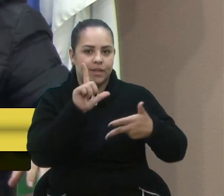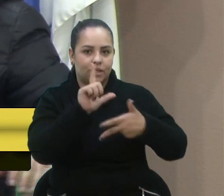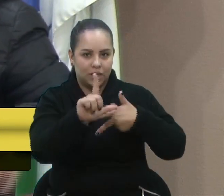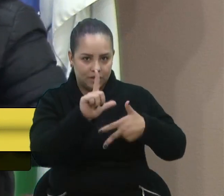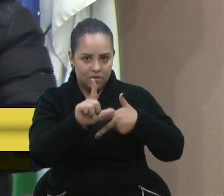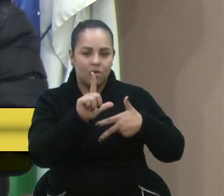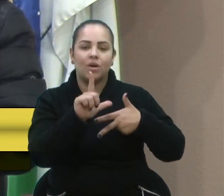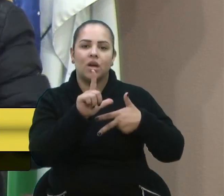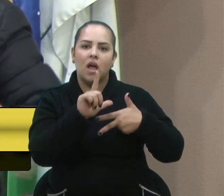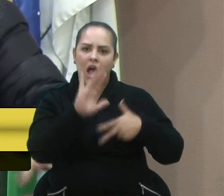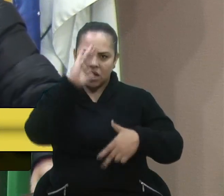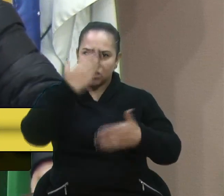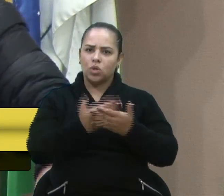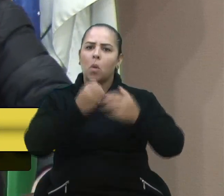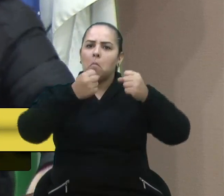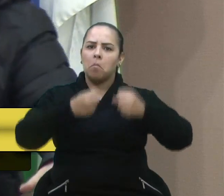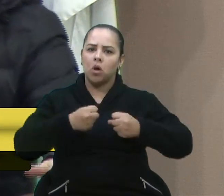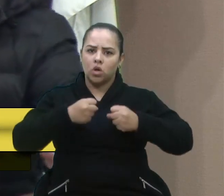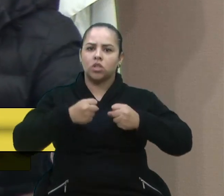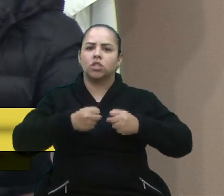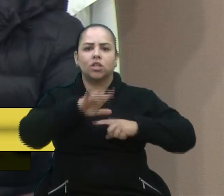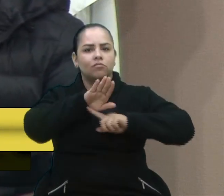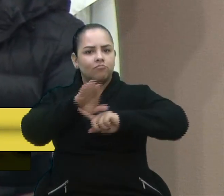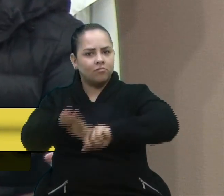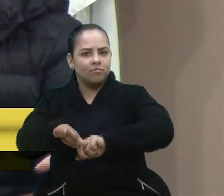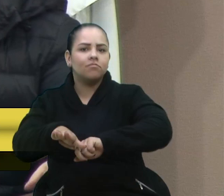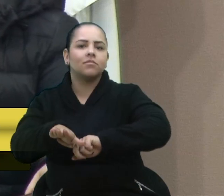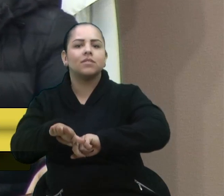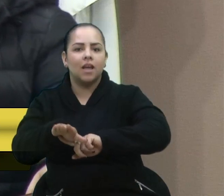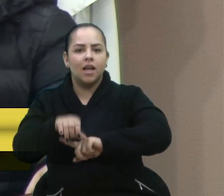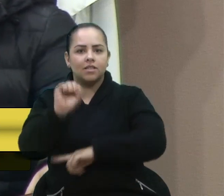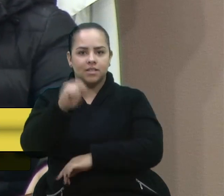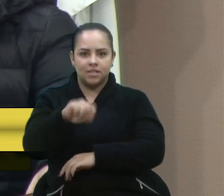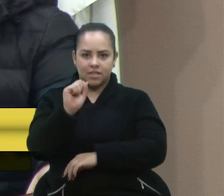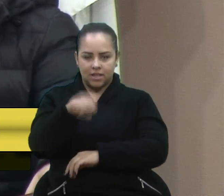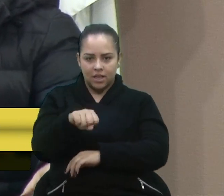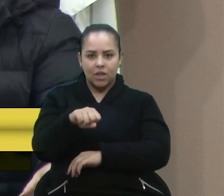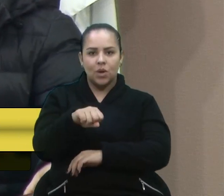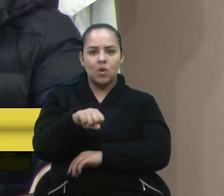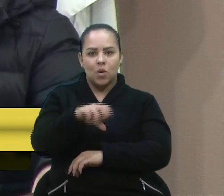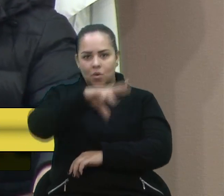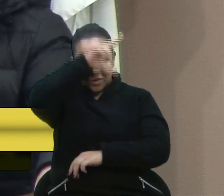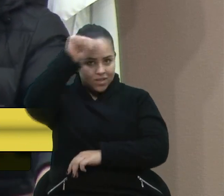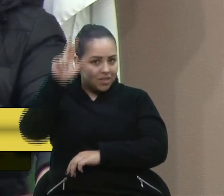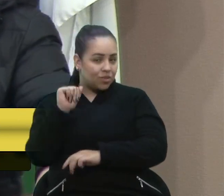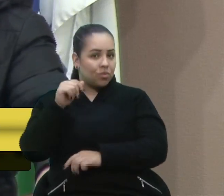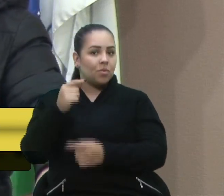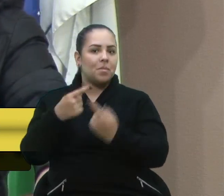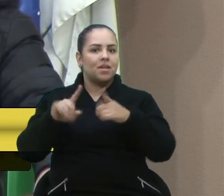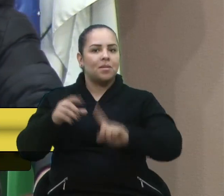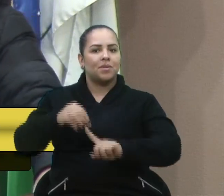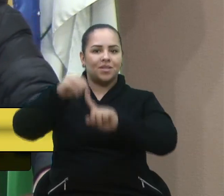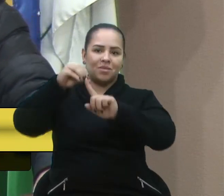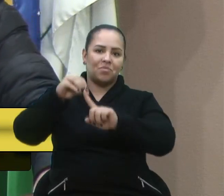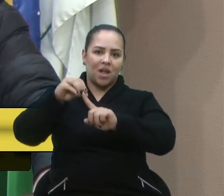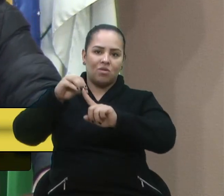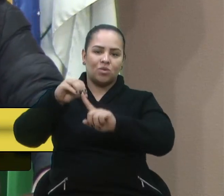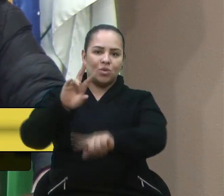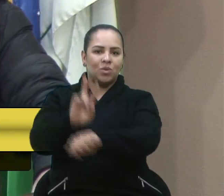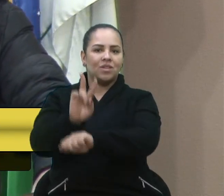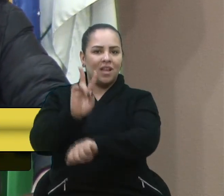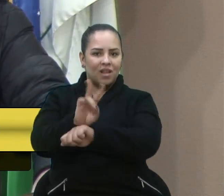de auxiliar o município na geração de emprego, renda, sem dúvida nenhuma, mas principalmente na preservação histórica e cultural da